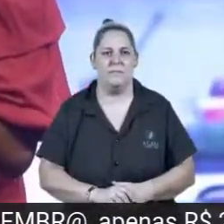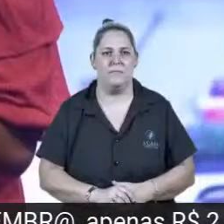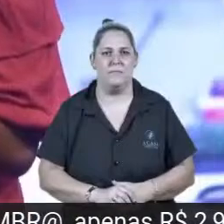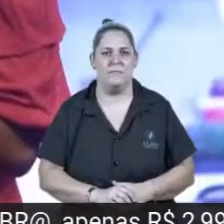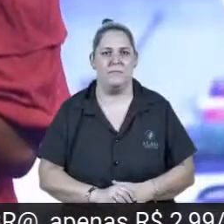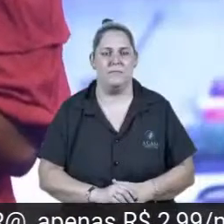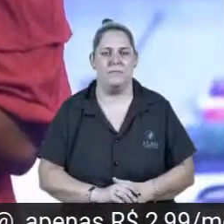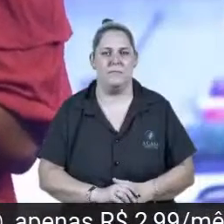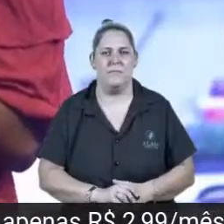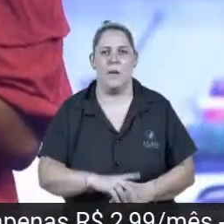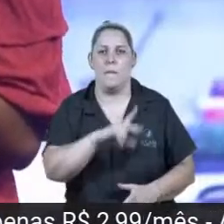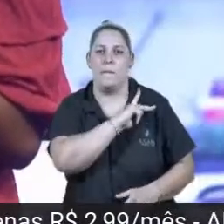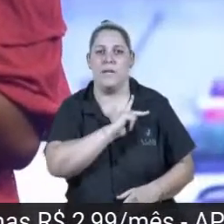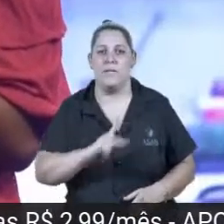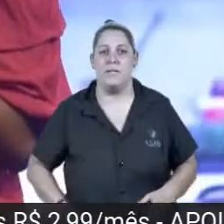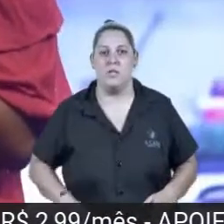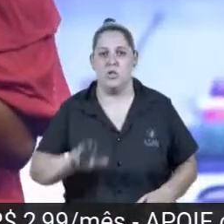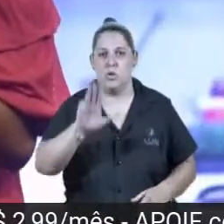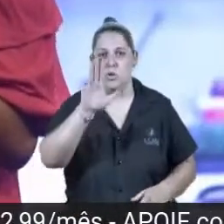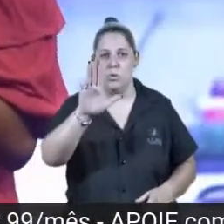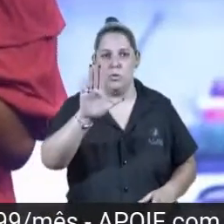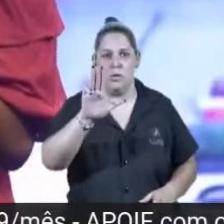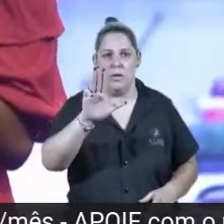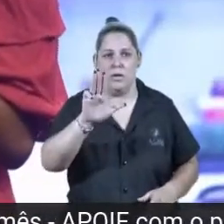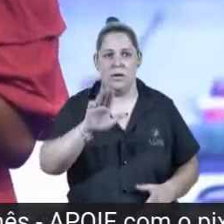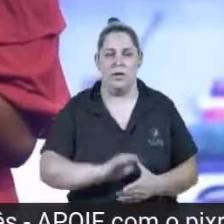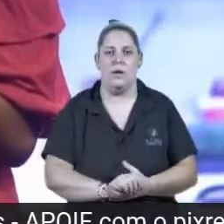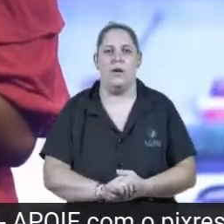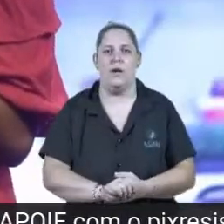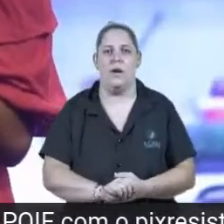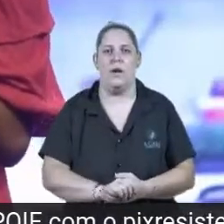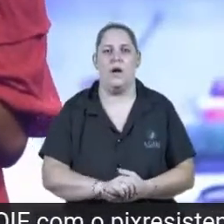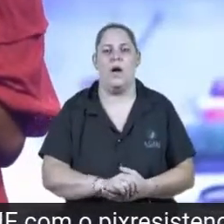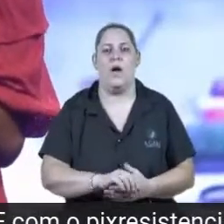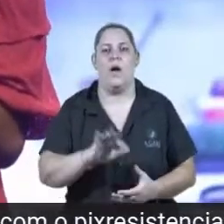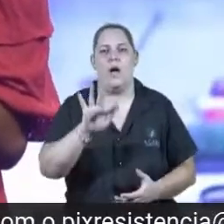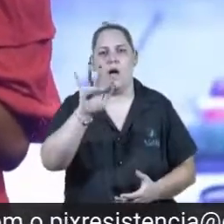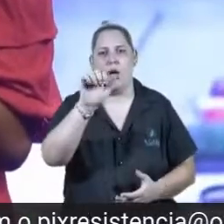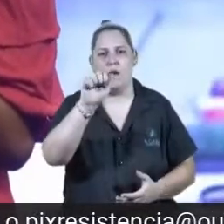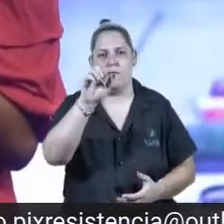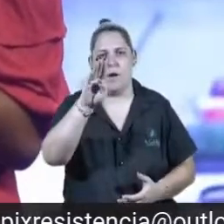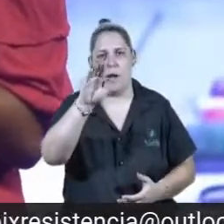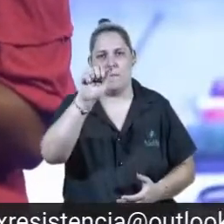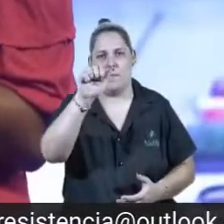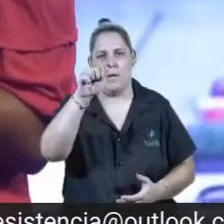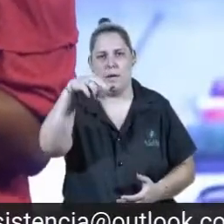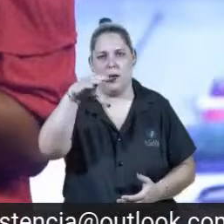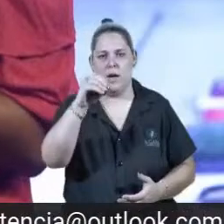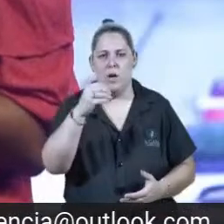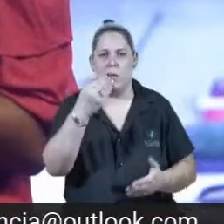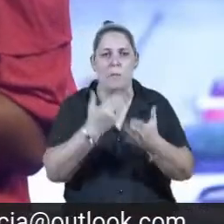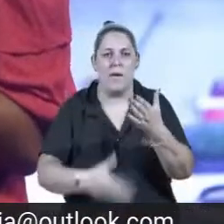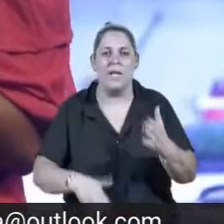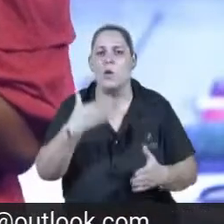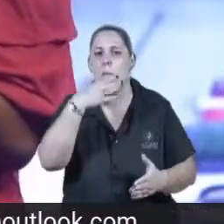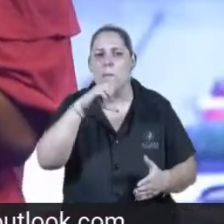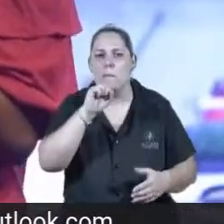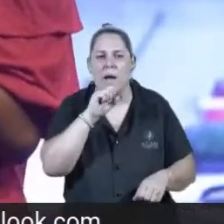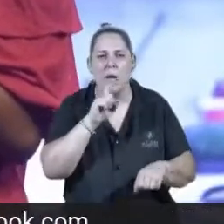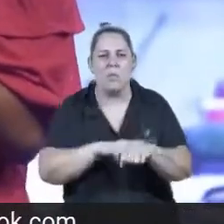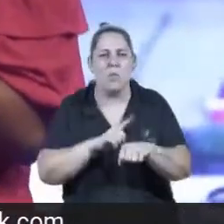Presidenta, presidente Lula, o Fabiano perdeu o pai dele na semana passada. A gente sabe que foi um momento muito